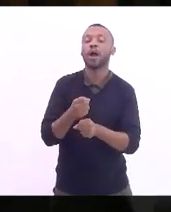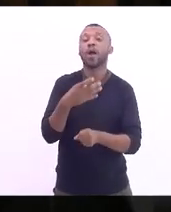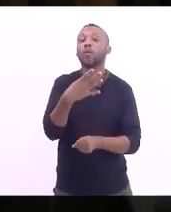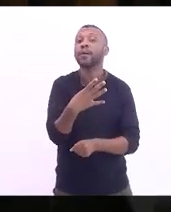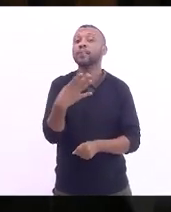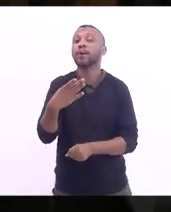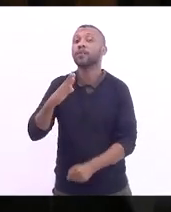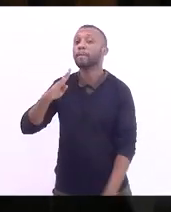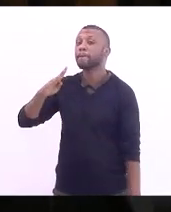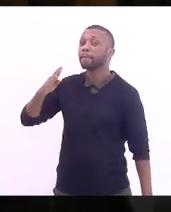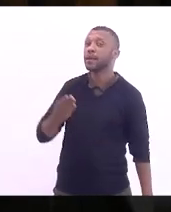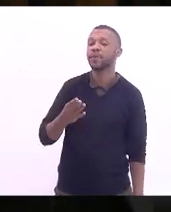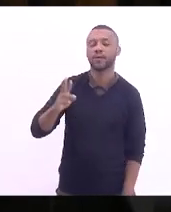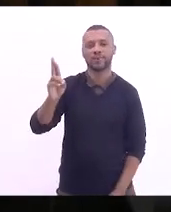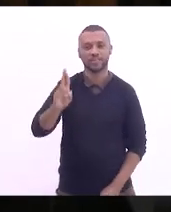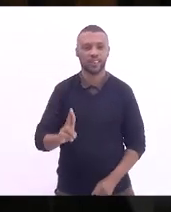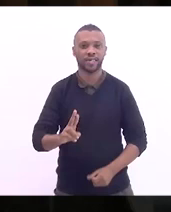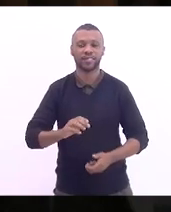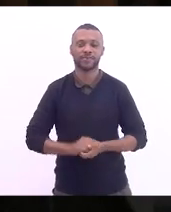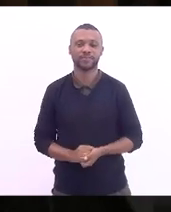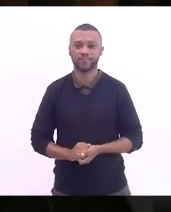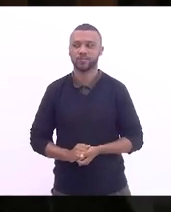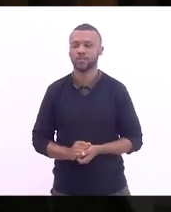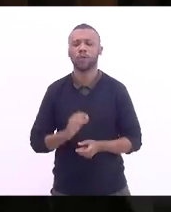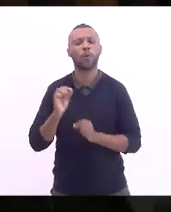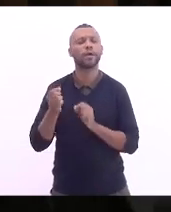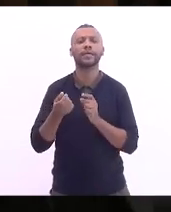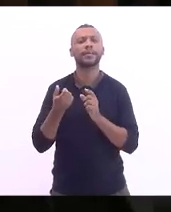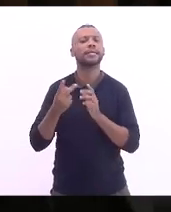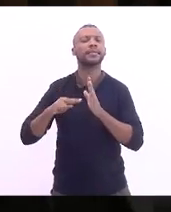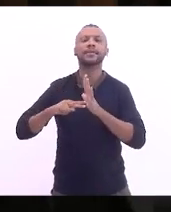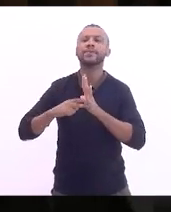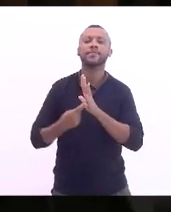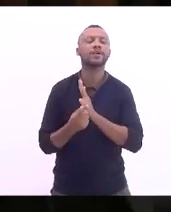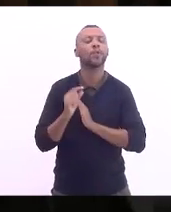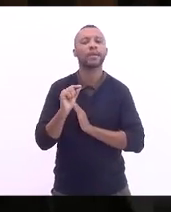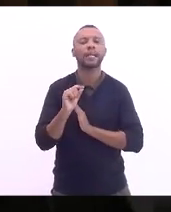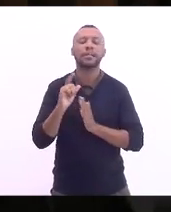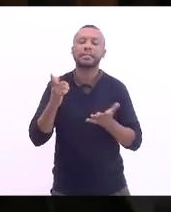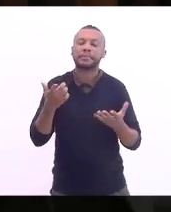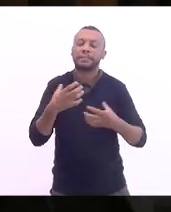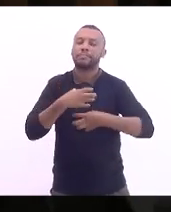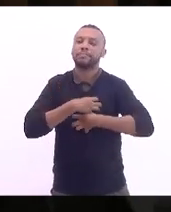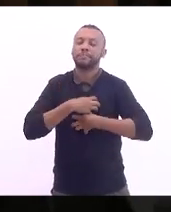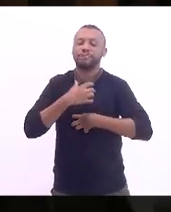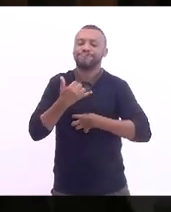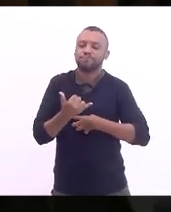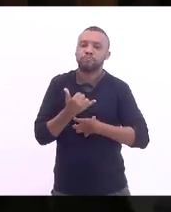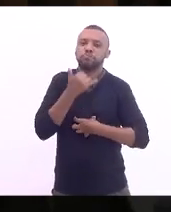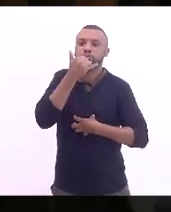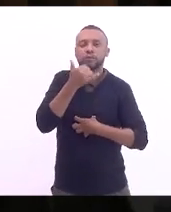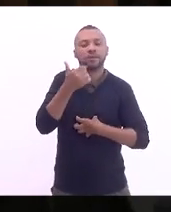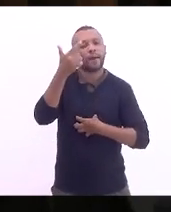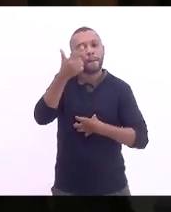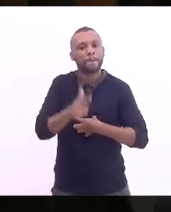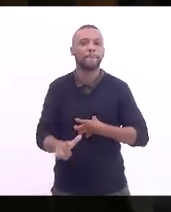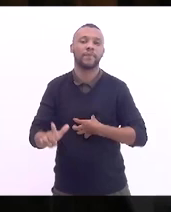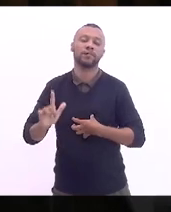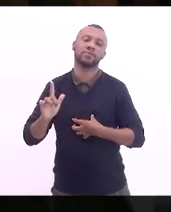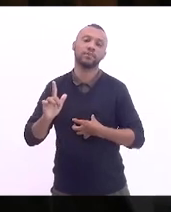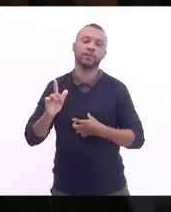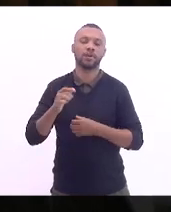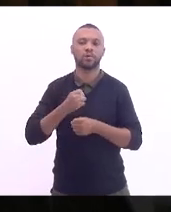milhões de reais o que seria uma tragédia que repetiria